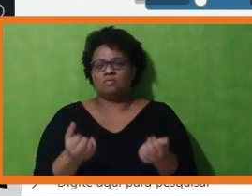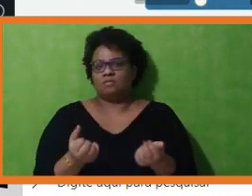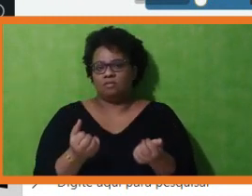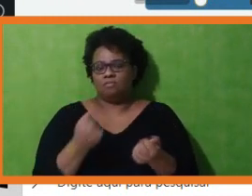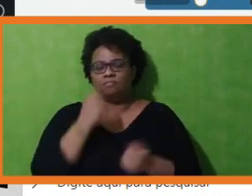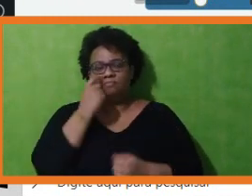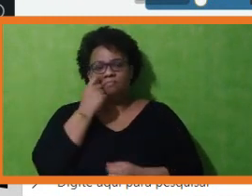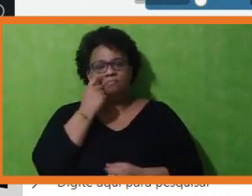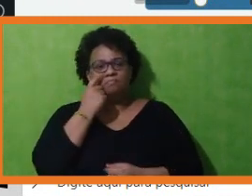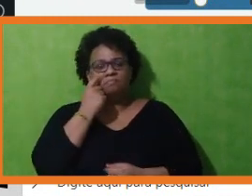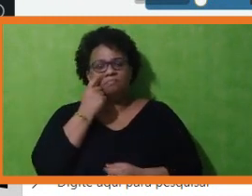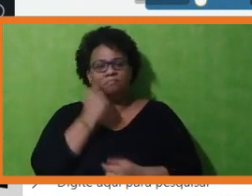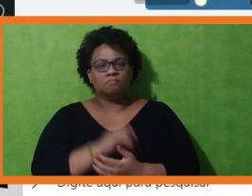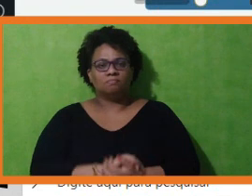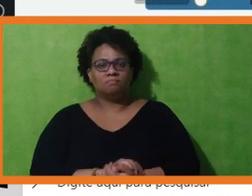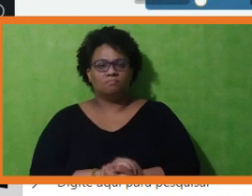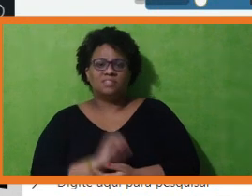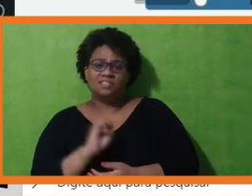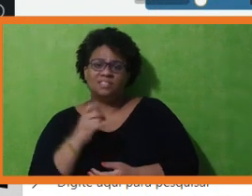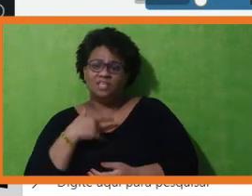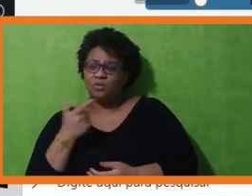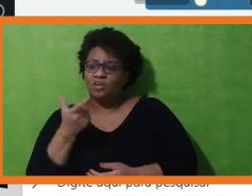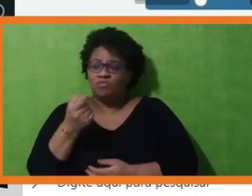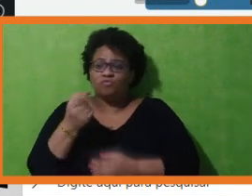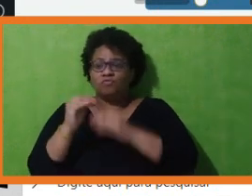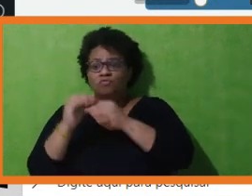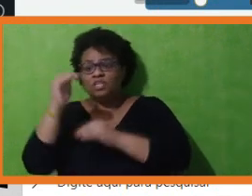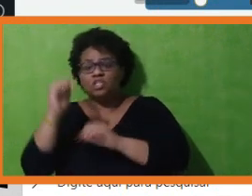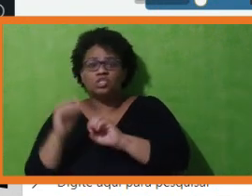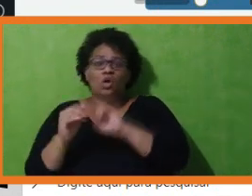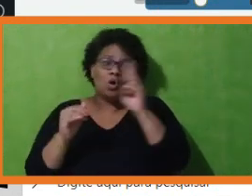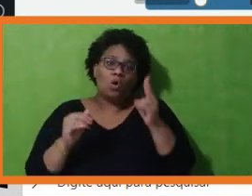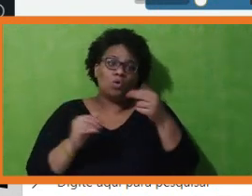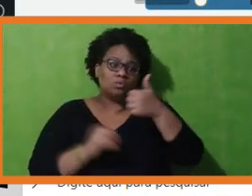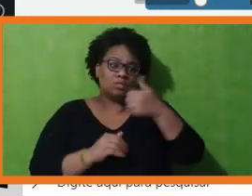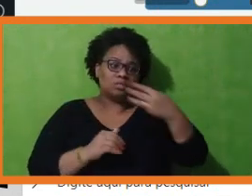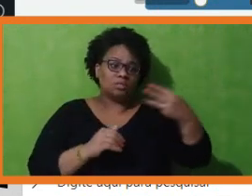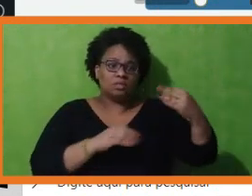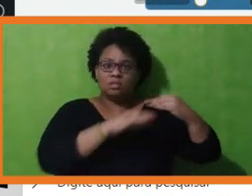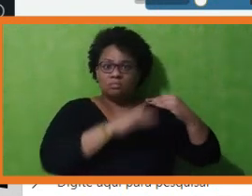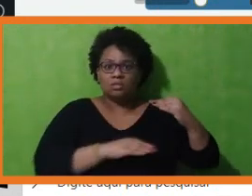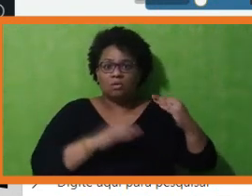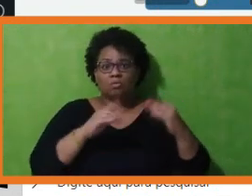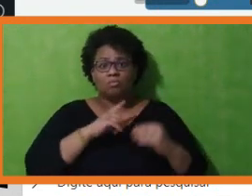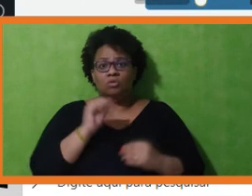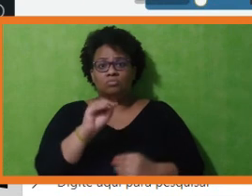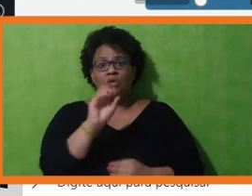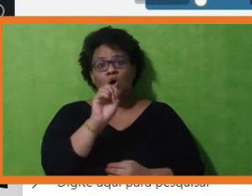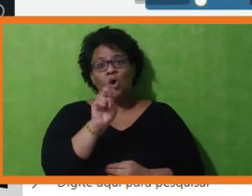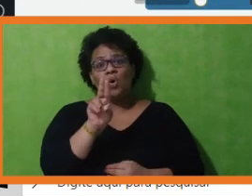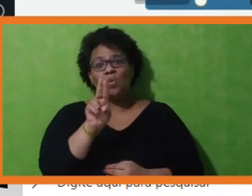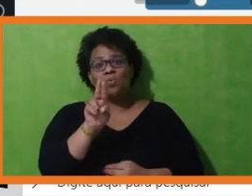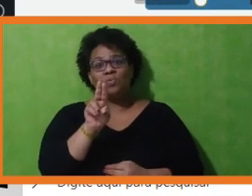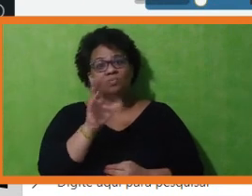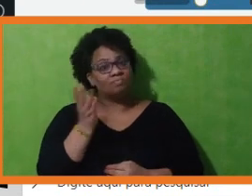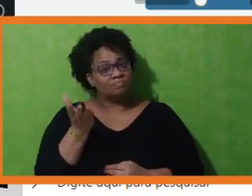tempo. Se não fosse esse I, se eu quisesse que fosse uma outra, que ou fosse maior do que 20 ou fosse menor do que 133, eu utilizaria